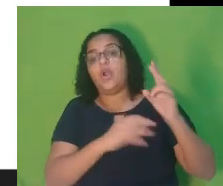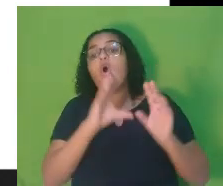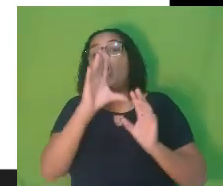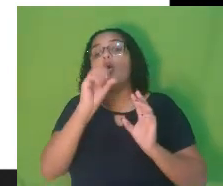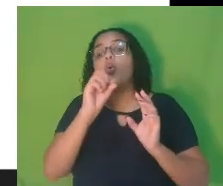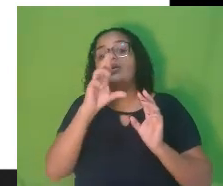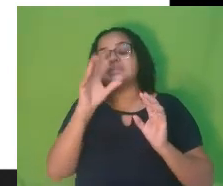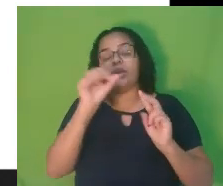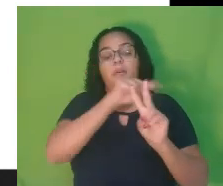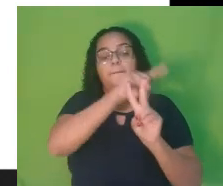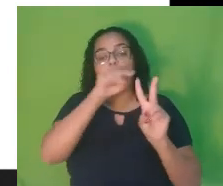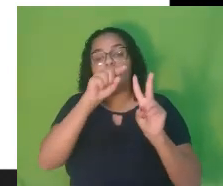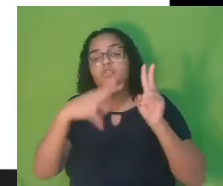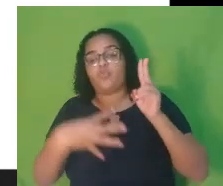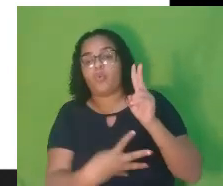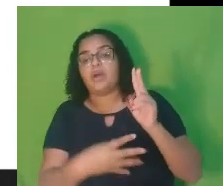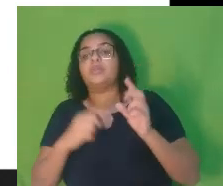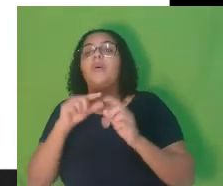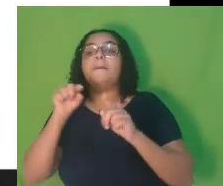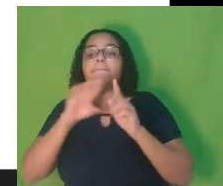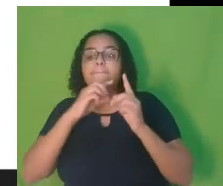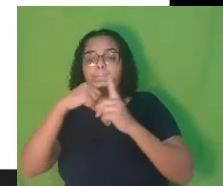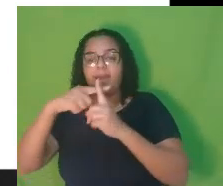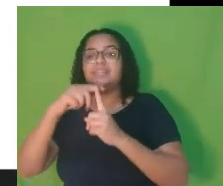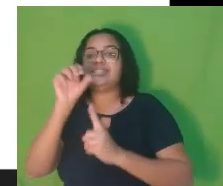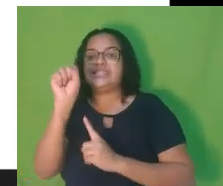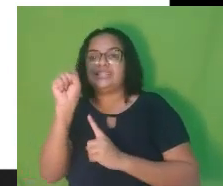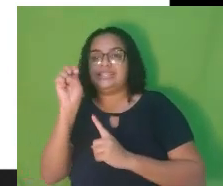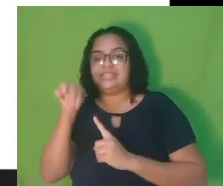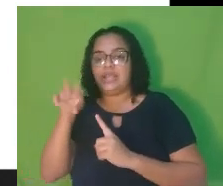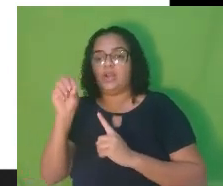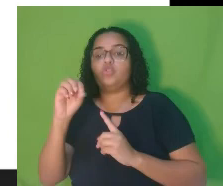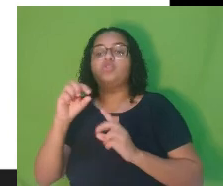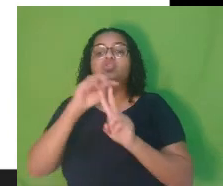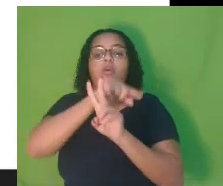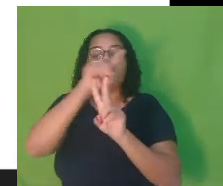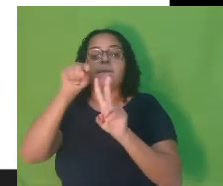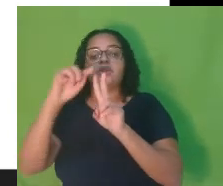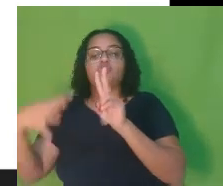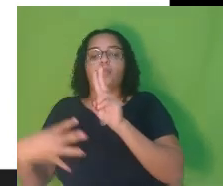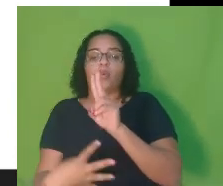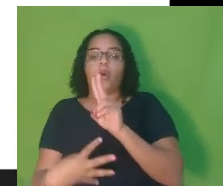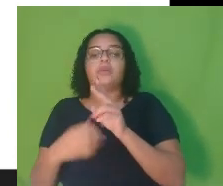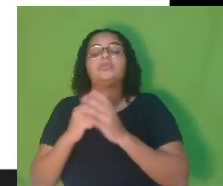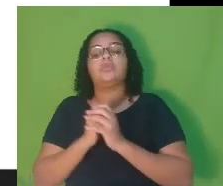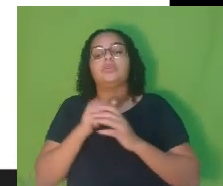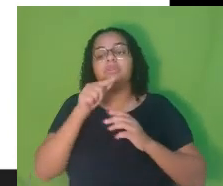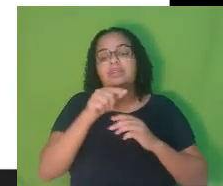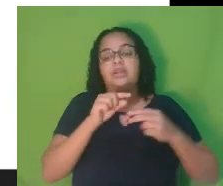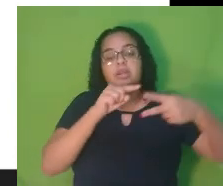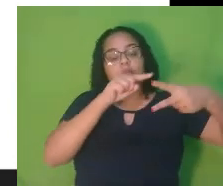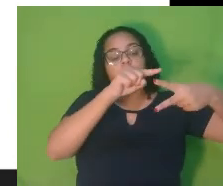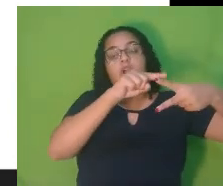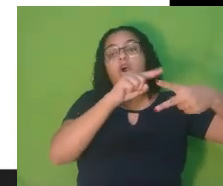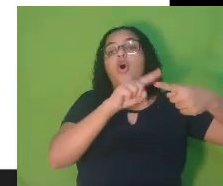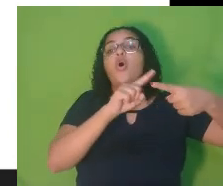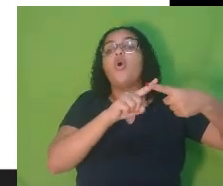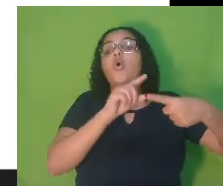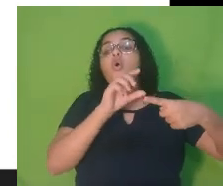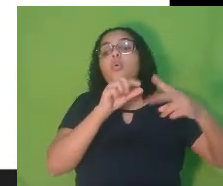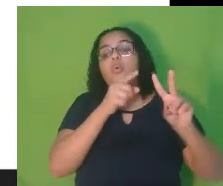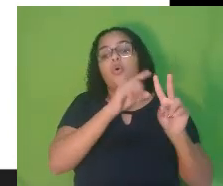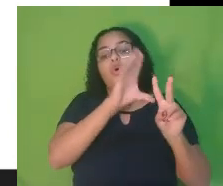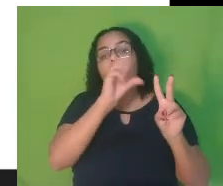mais seno de π sobre 4. Em graus, π sobre 4 é